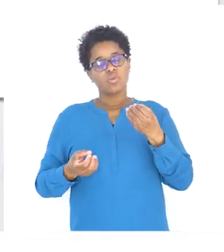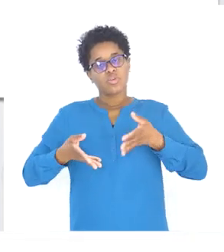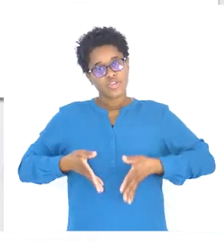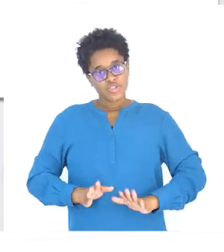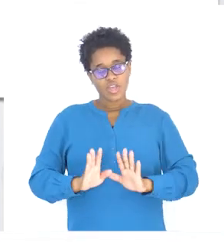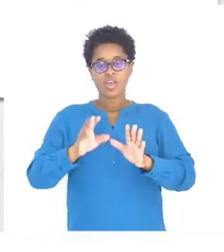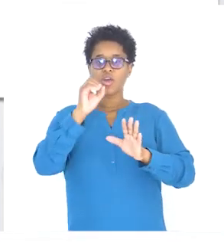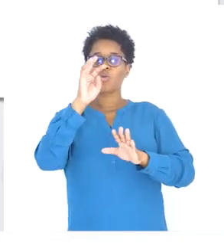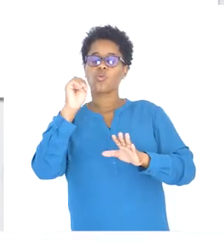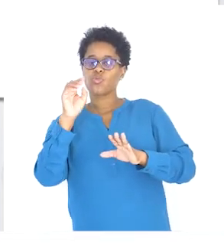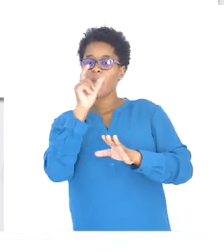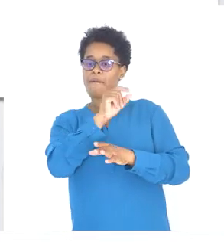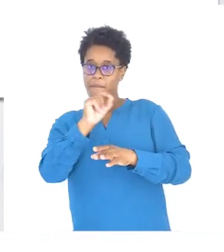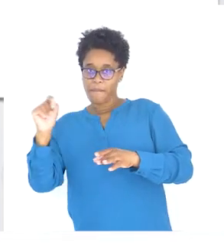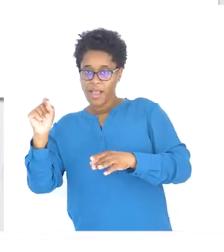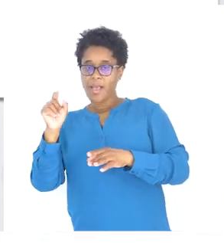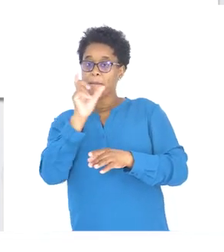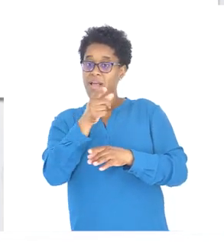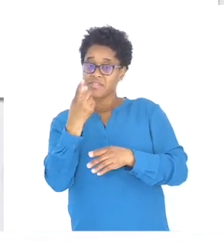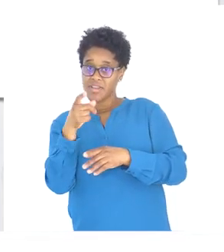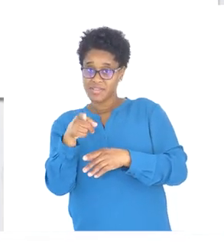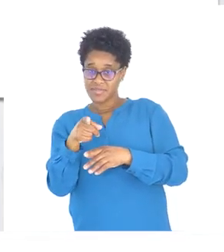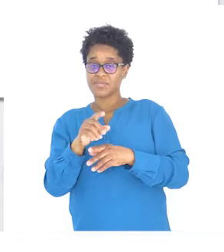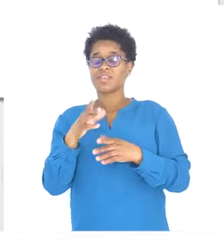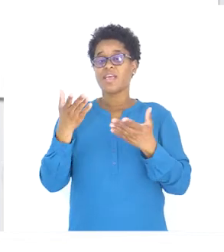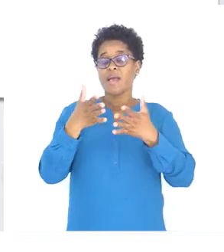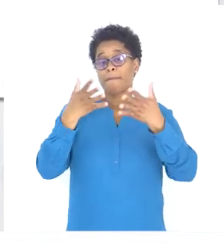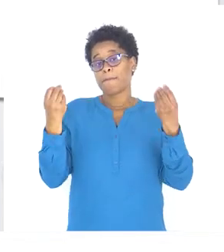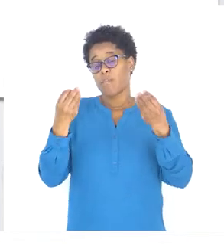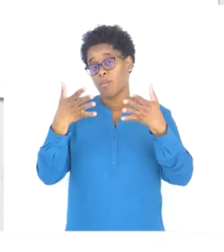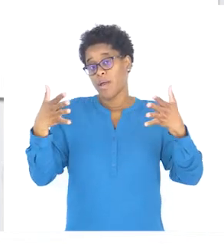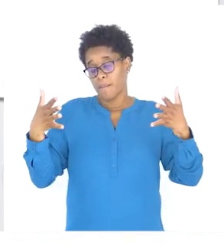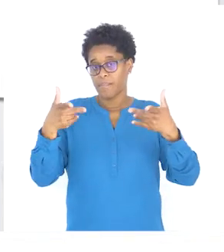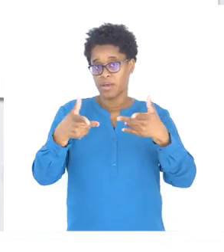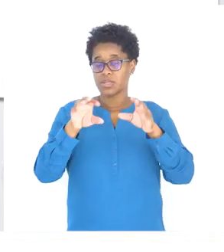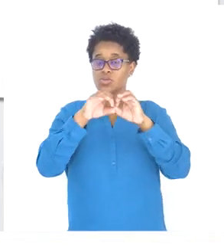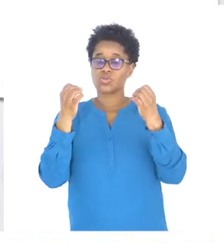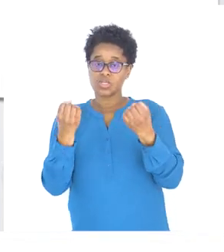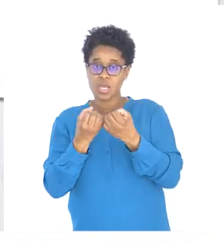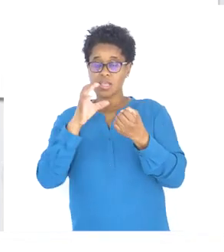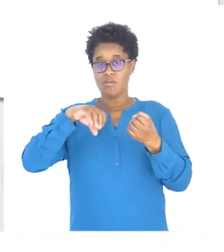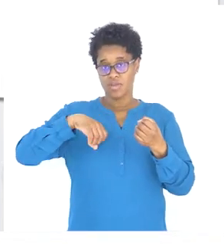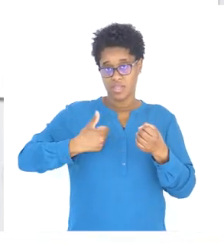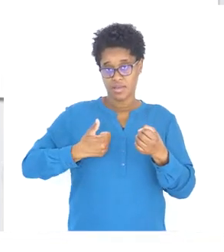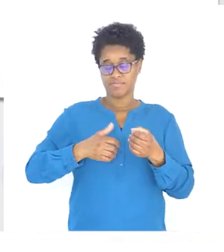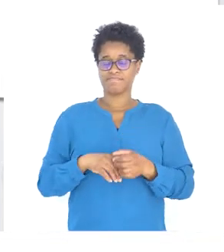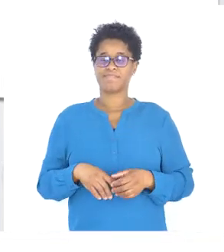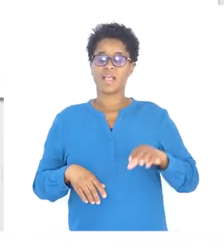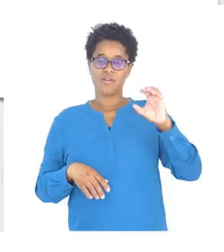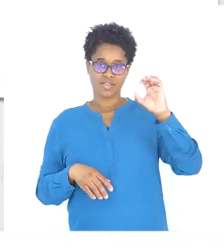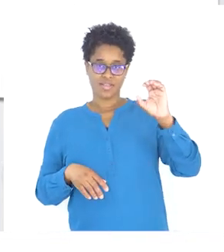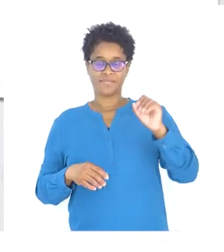os, palavra que serve ali, que são a maior parte da sociedade cabo-verdiana.